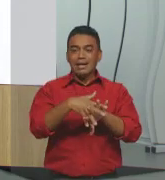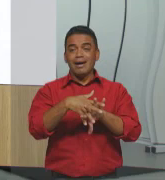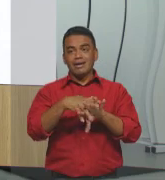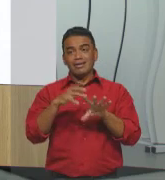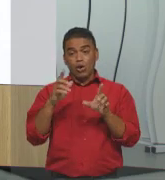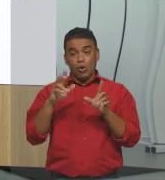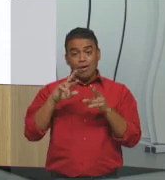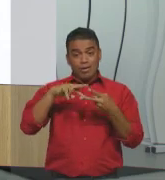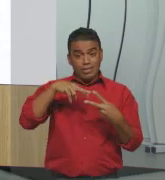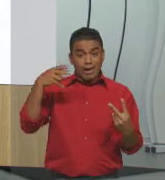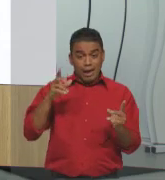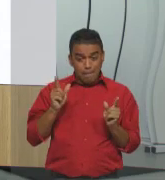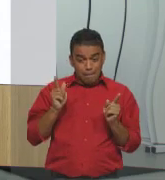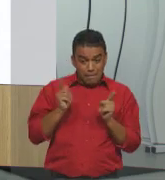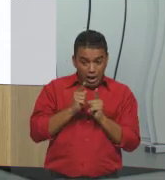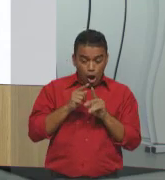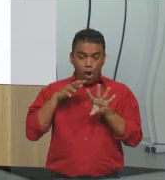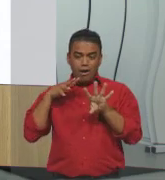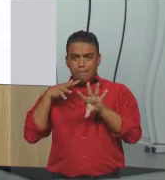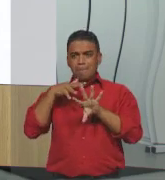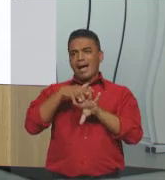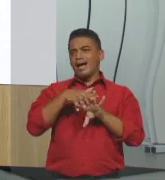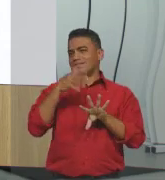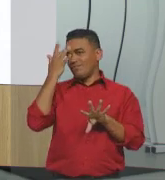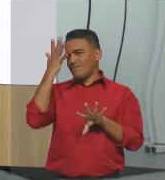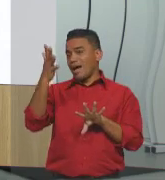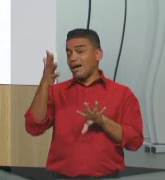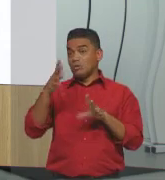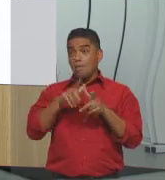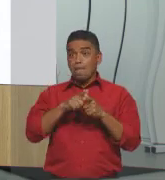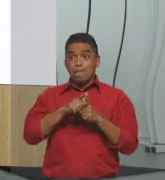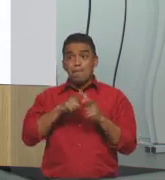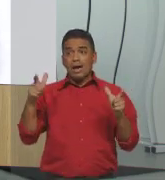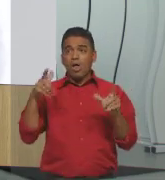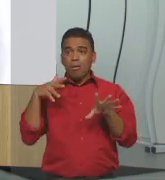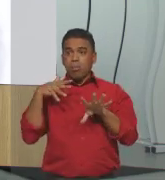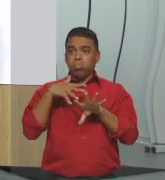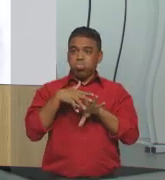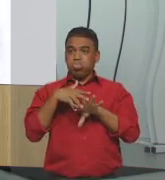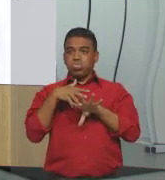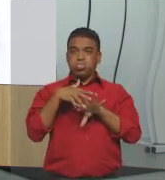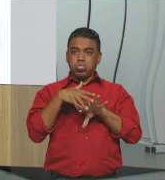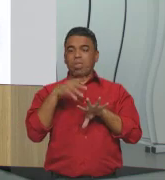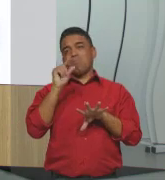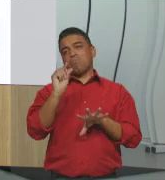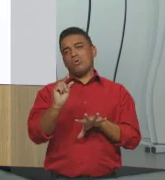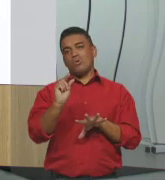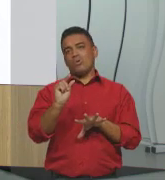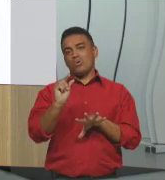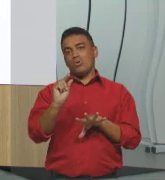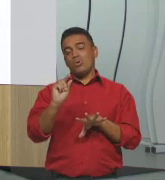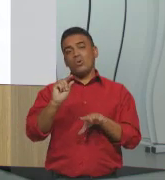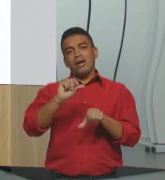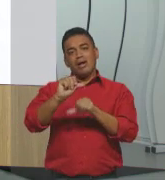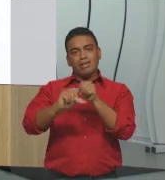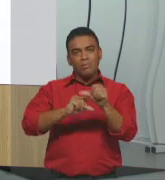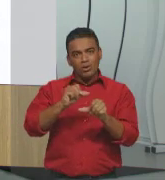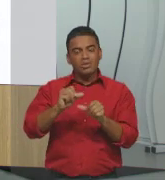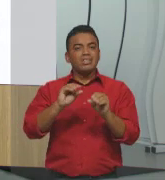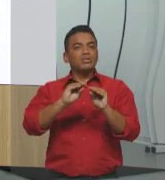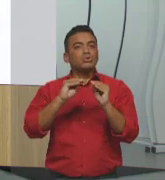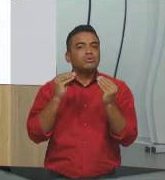mais facilidade e fragmentos maiores vão se locomover pouco. Depois vou revelar, marco eles com uma